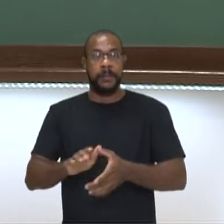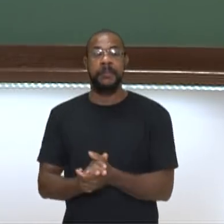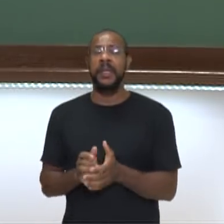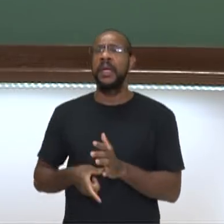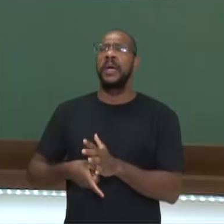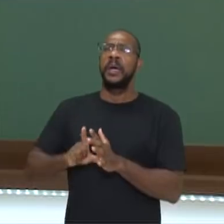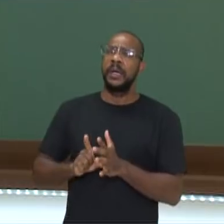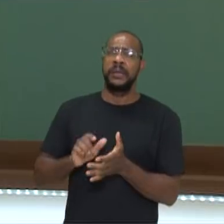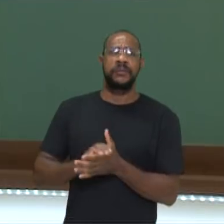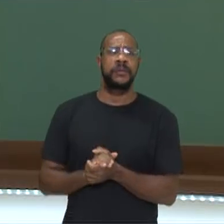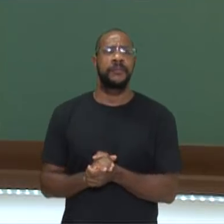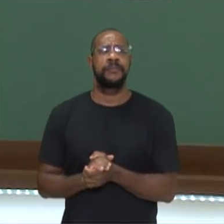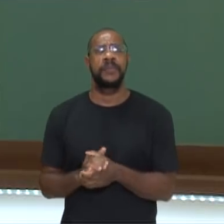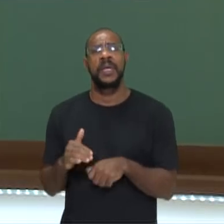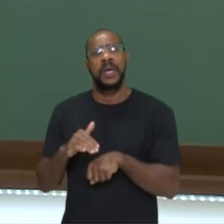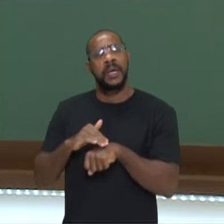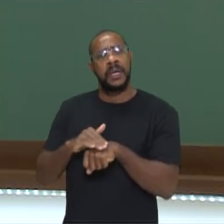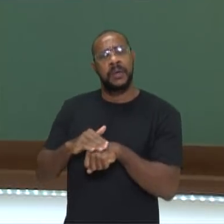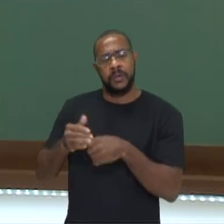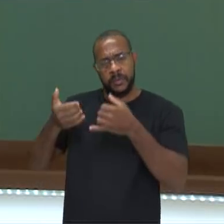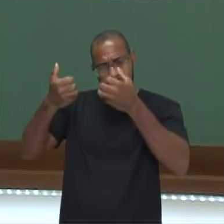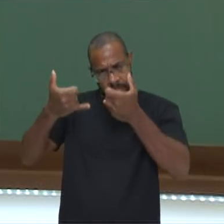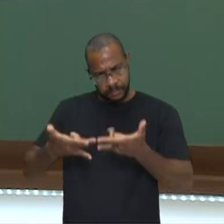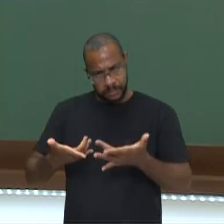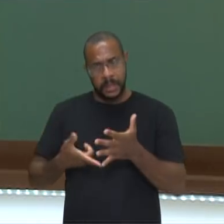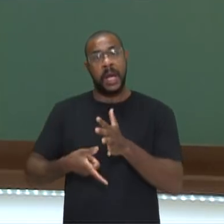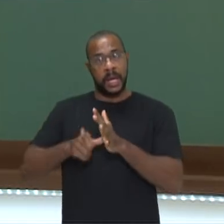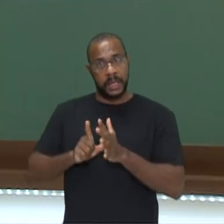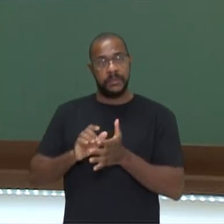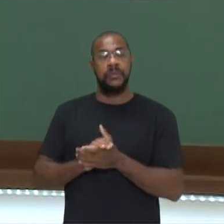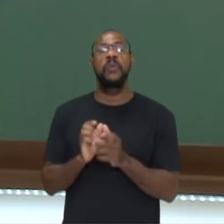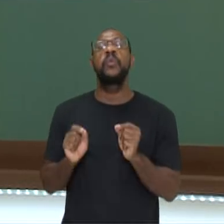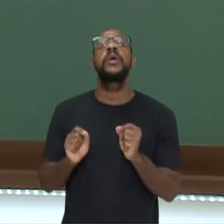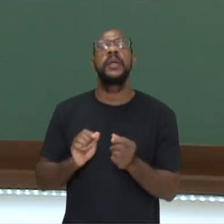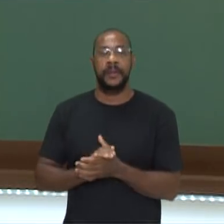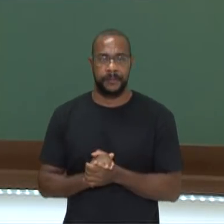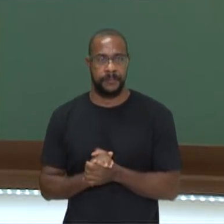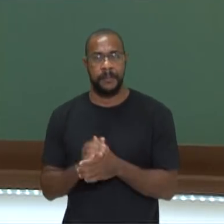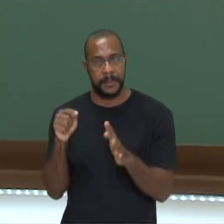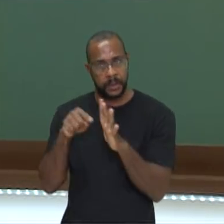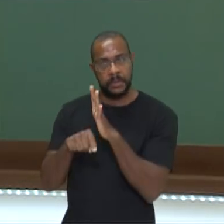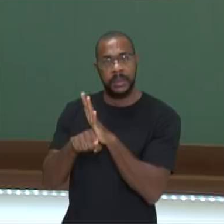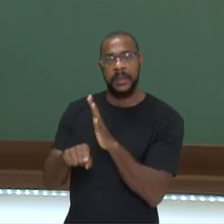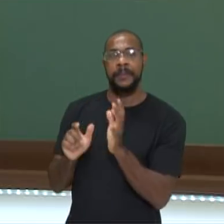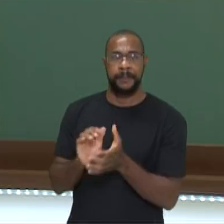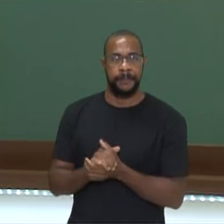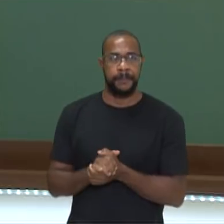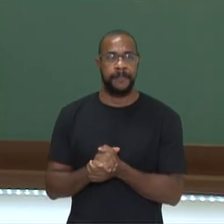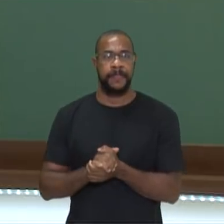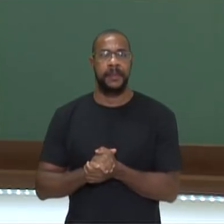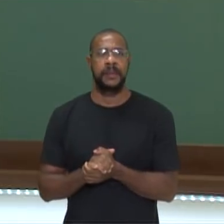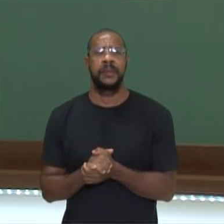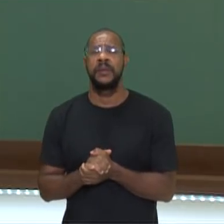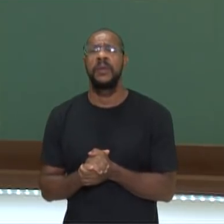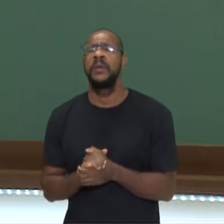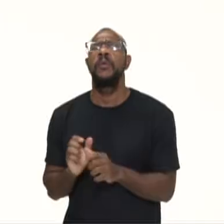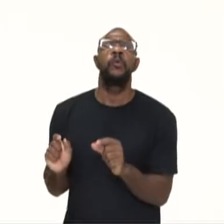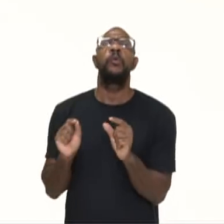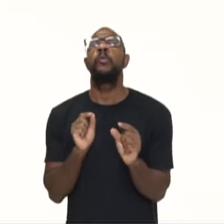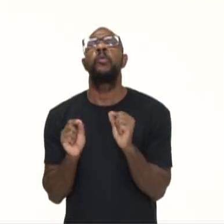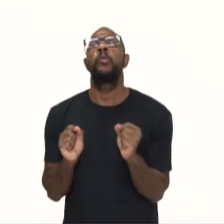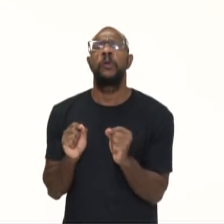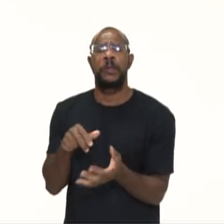antes, eu quero conversar um pouquinho com vocês e quero perguntar uma coisa para vocês. O que